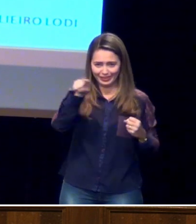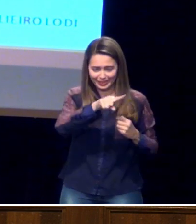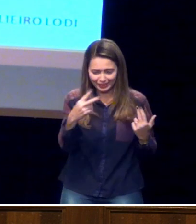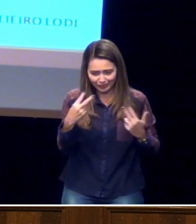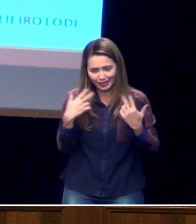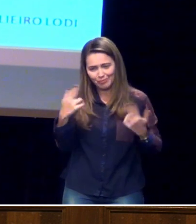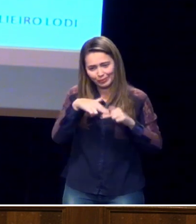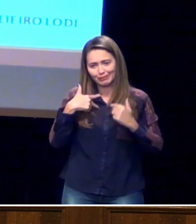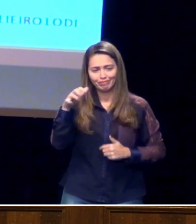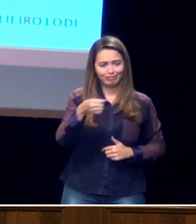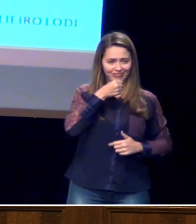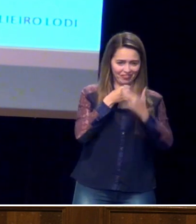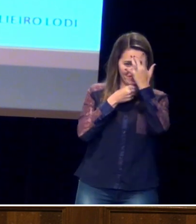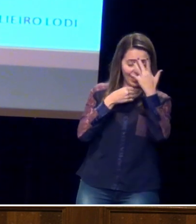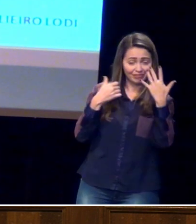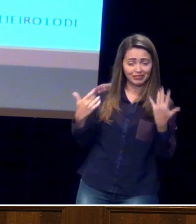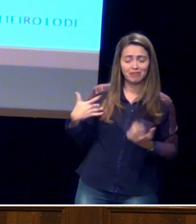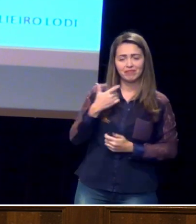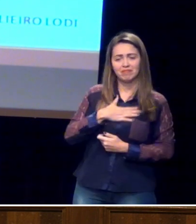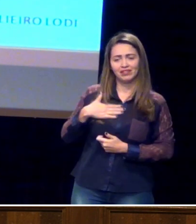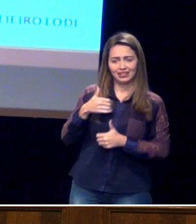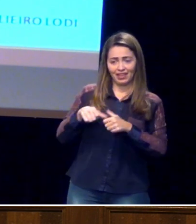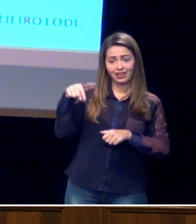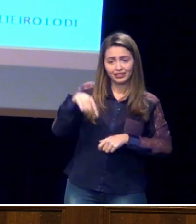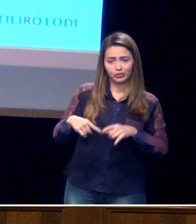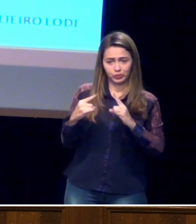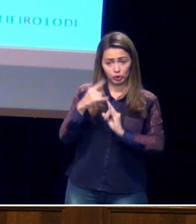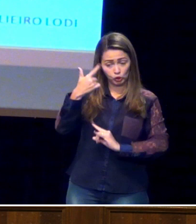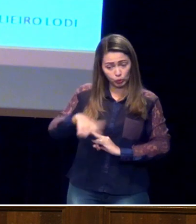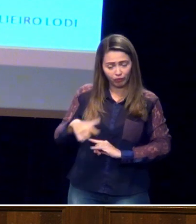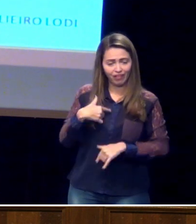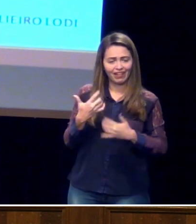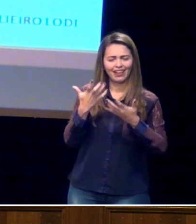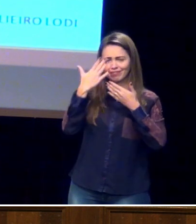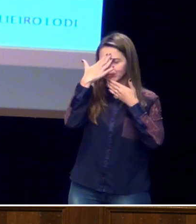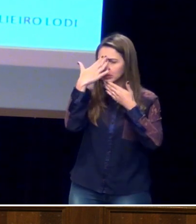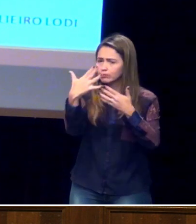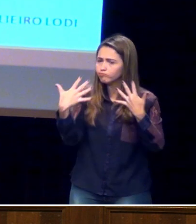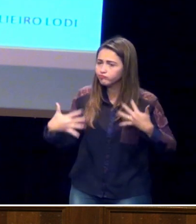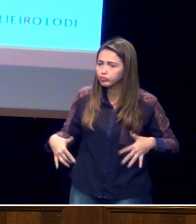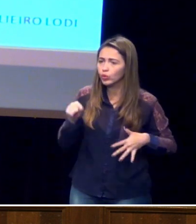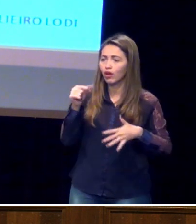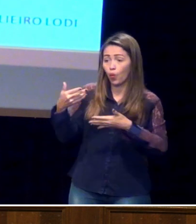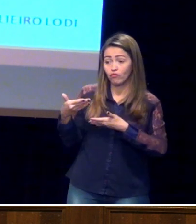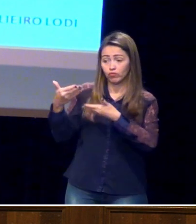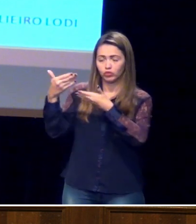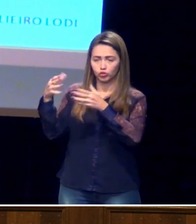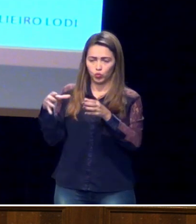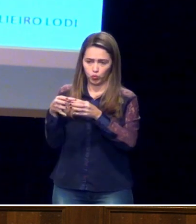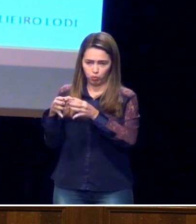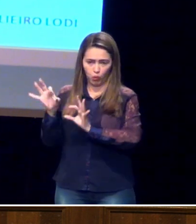vocês. É um prazer estar aqui no INES novamente. Queria agradecer muito o convite da